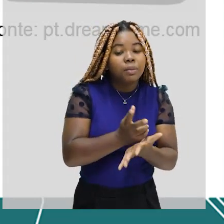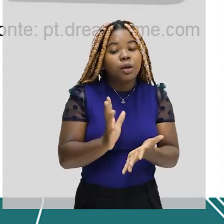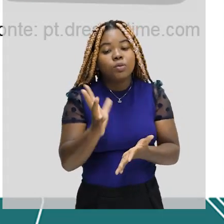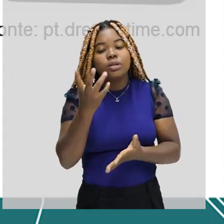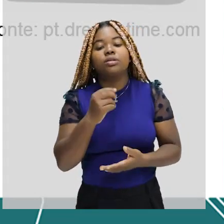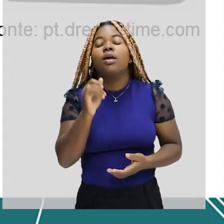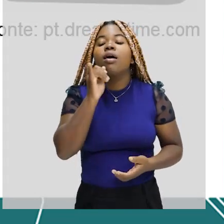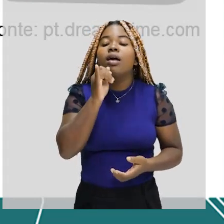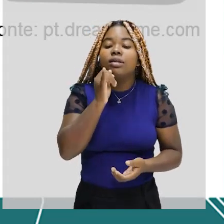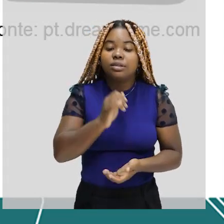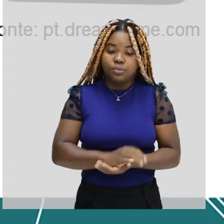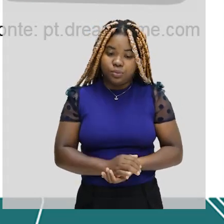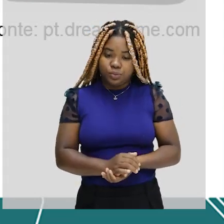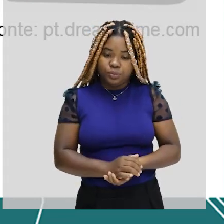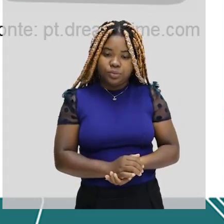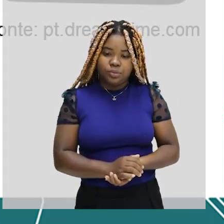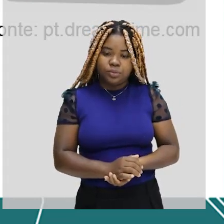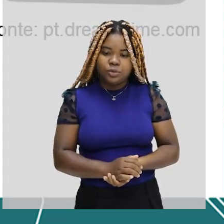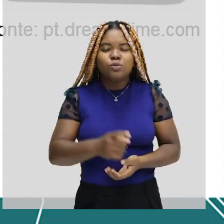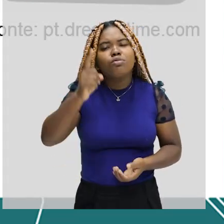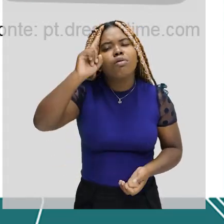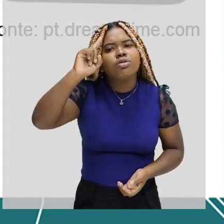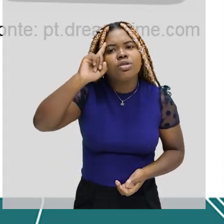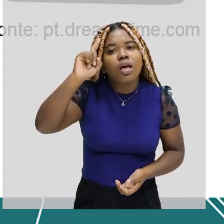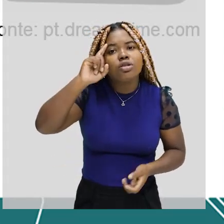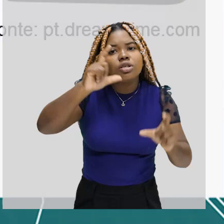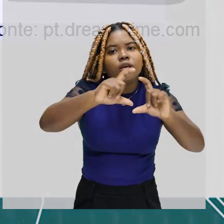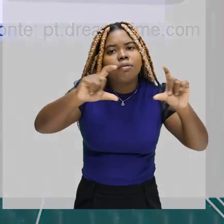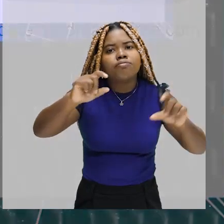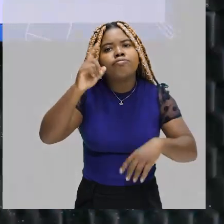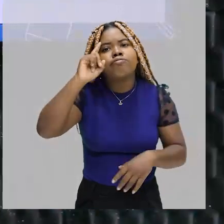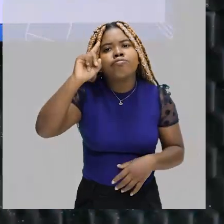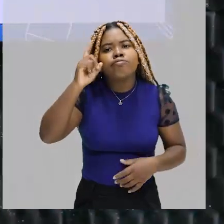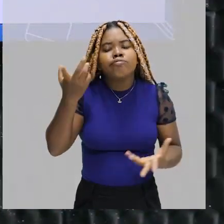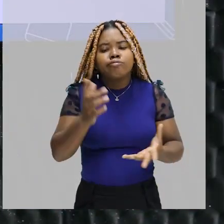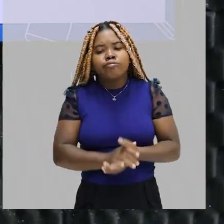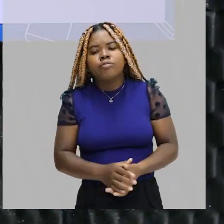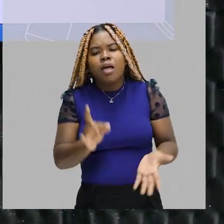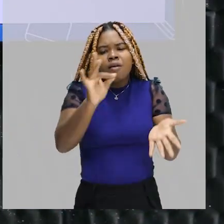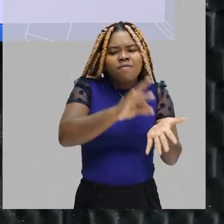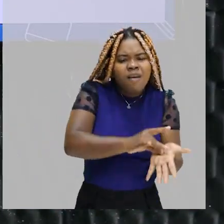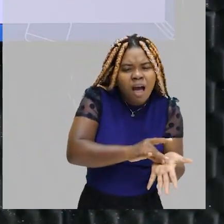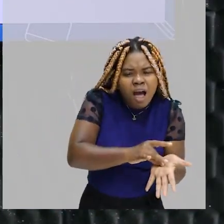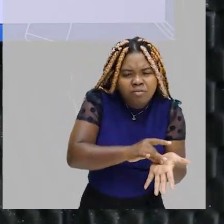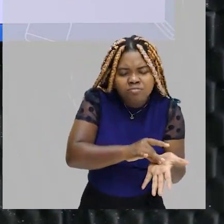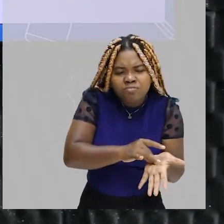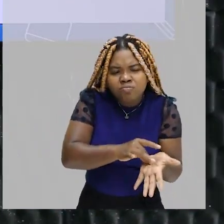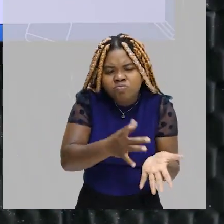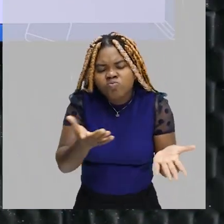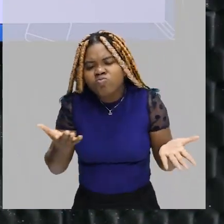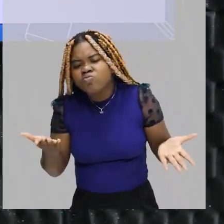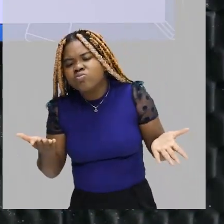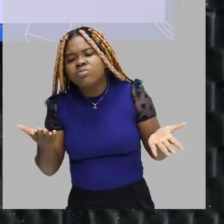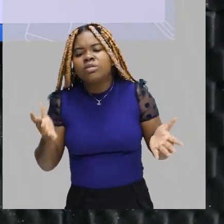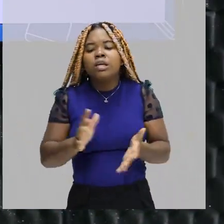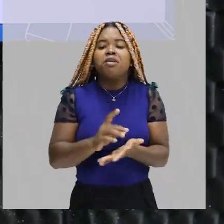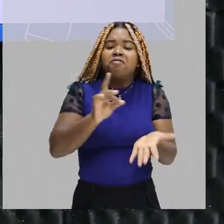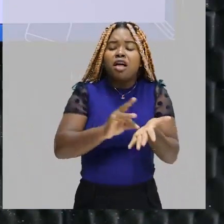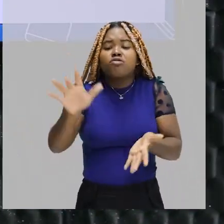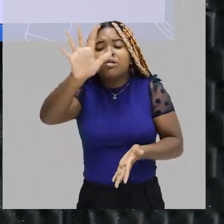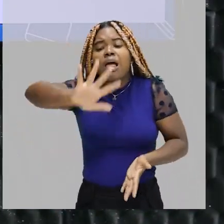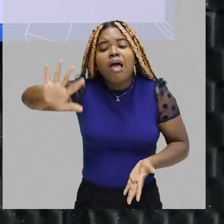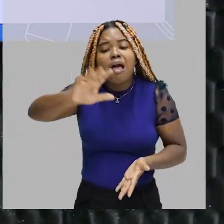Por exemplo, coisas que fazem parte de uma rotina cotidiana, fatos, realidades que são gerais